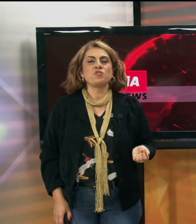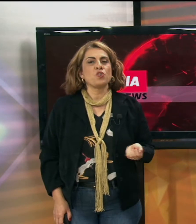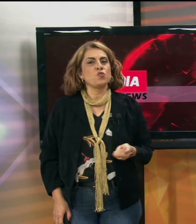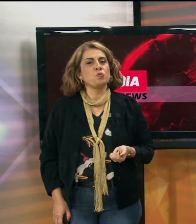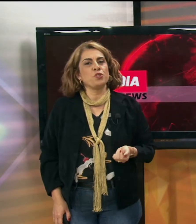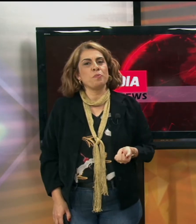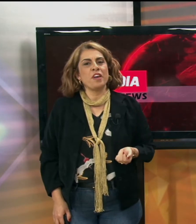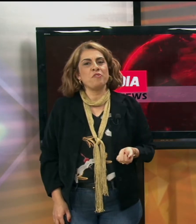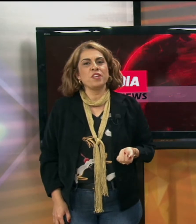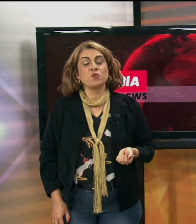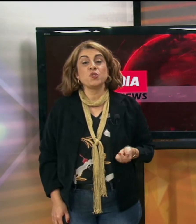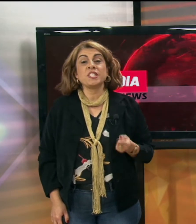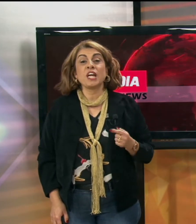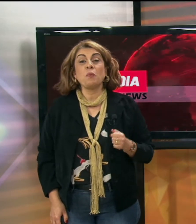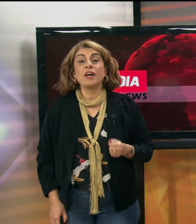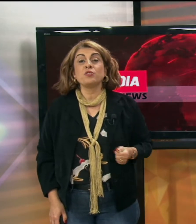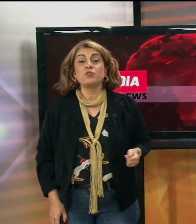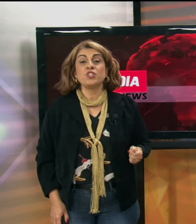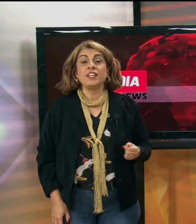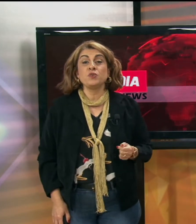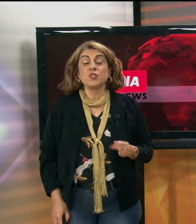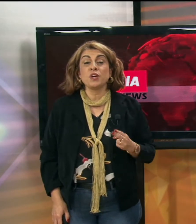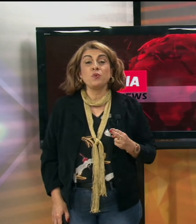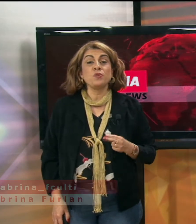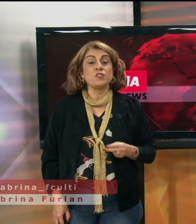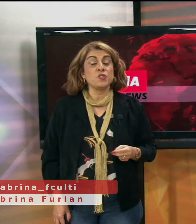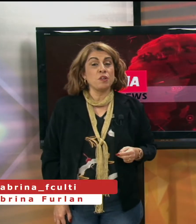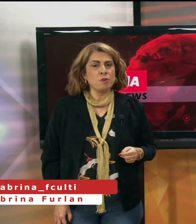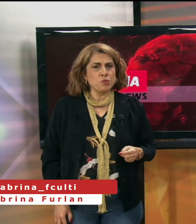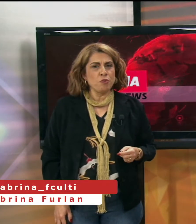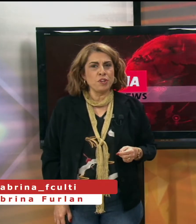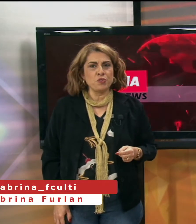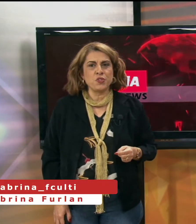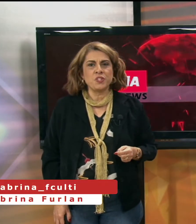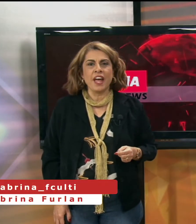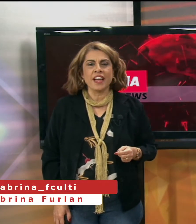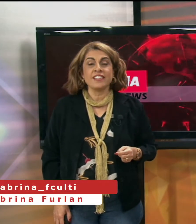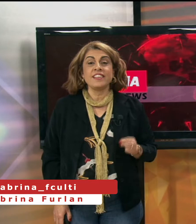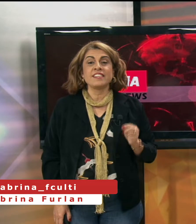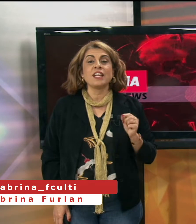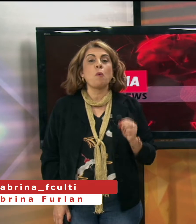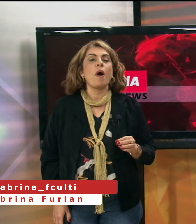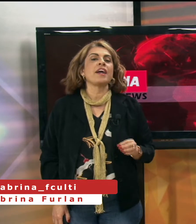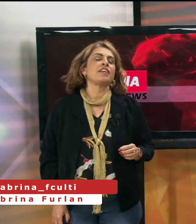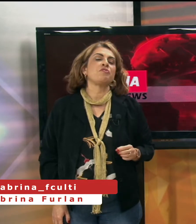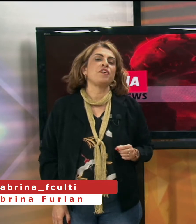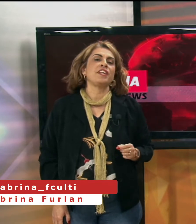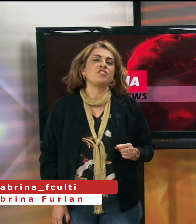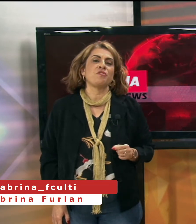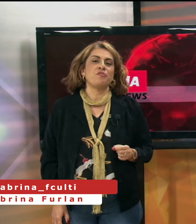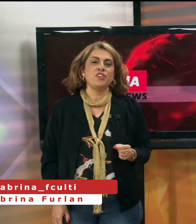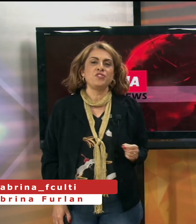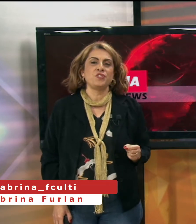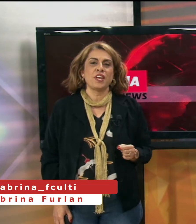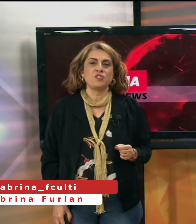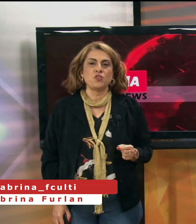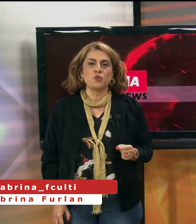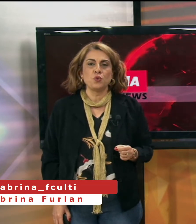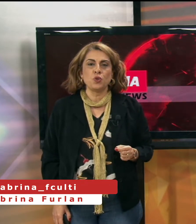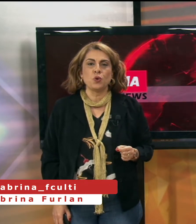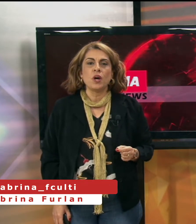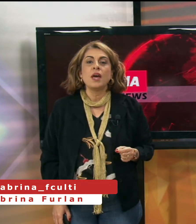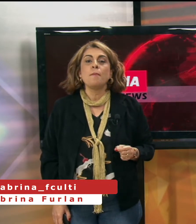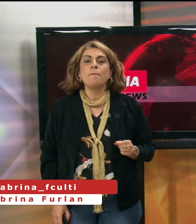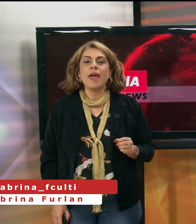Olá, sejam todos muito bem-vindos. Está no ar Todo Dia News, segunda edição. Vamos conferir os destaques desta quarta-feira, 7